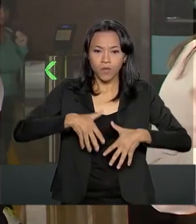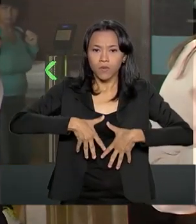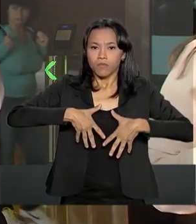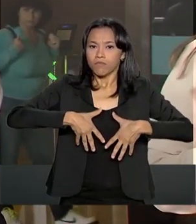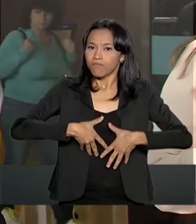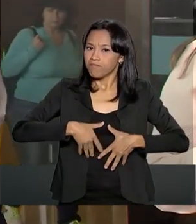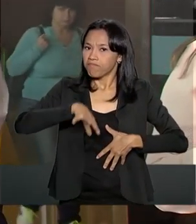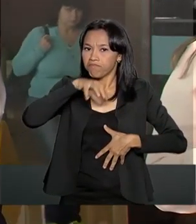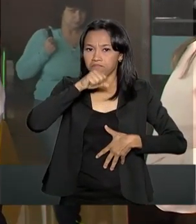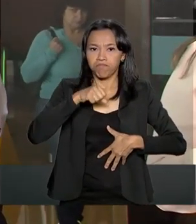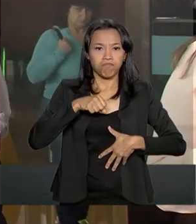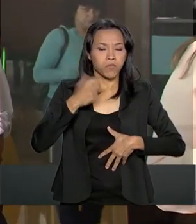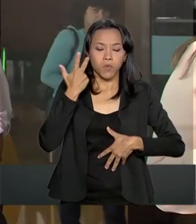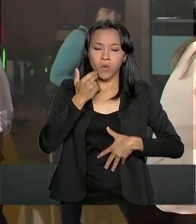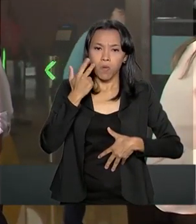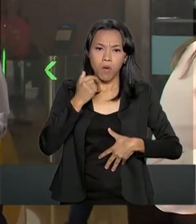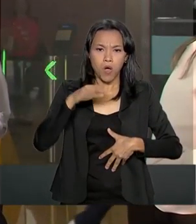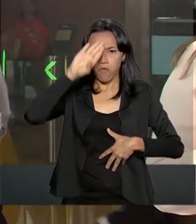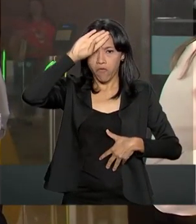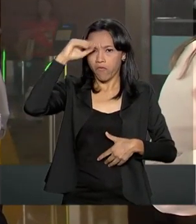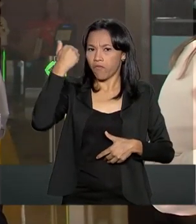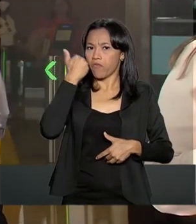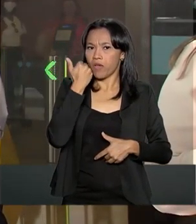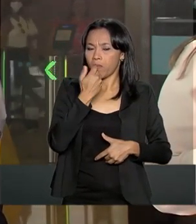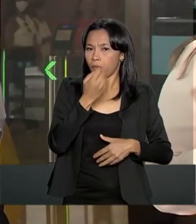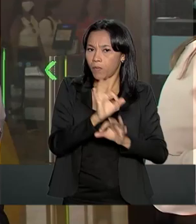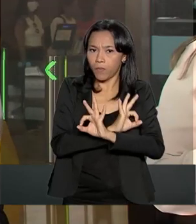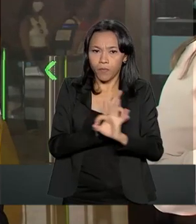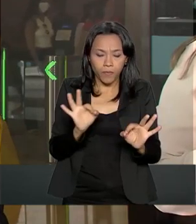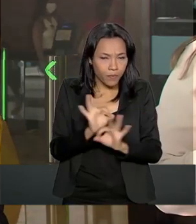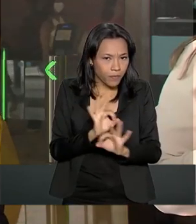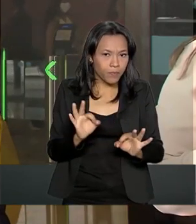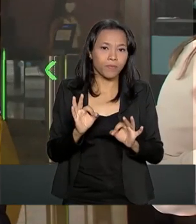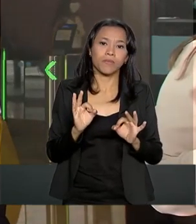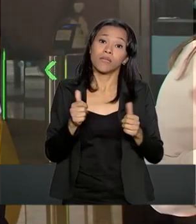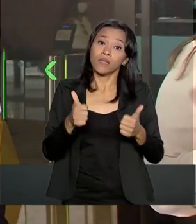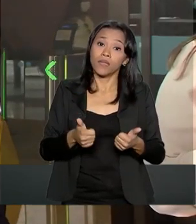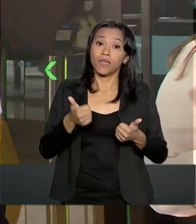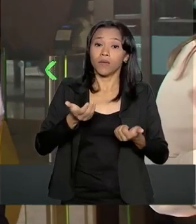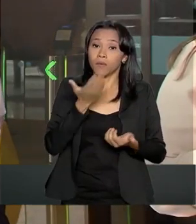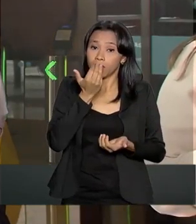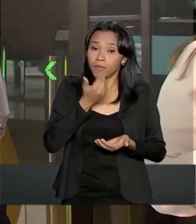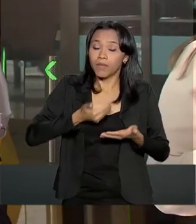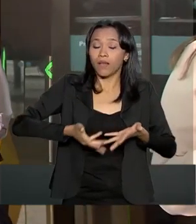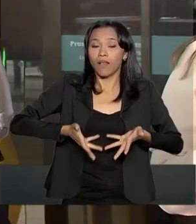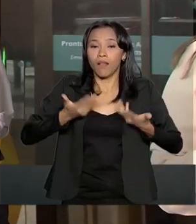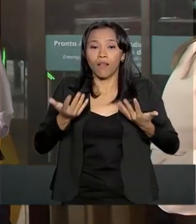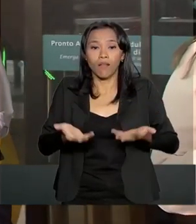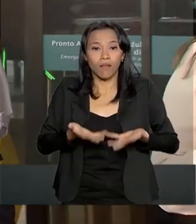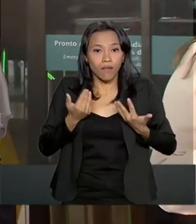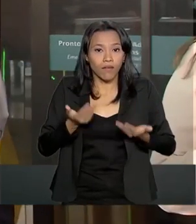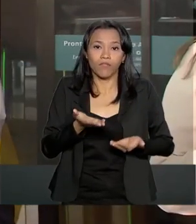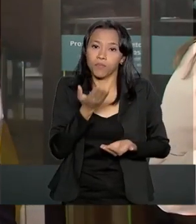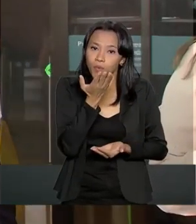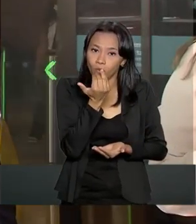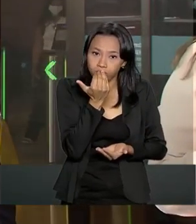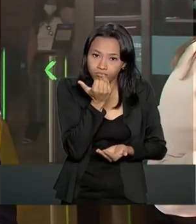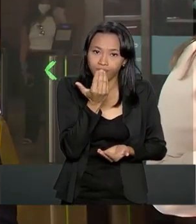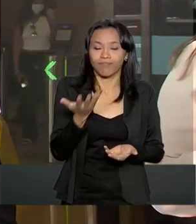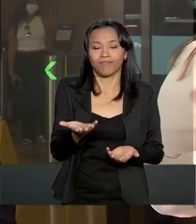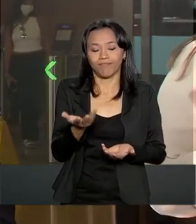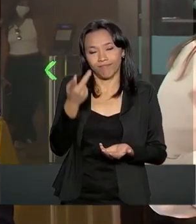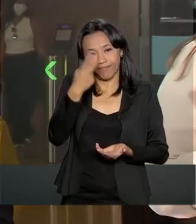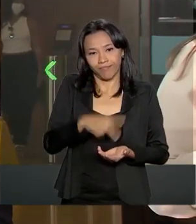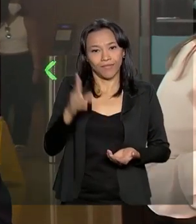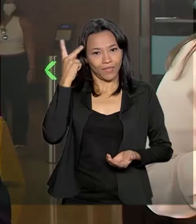dor, afebril, com função intestinal restabelecida e dieta leve por via oral. De